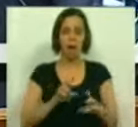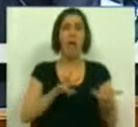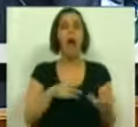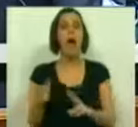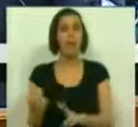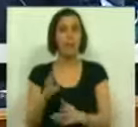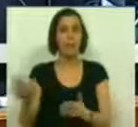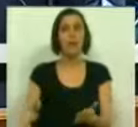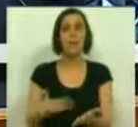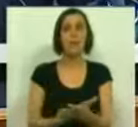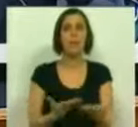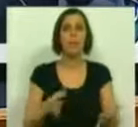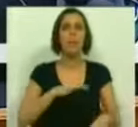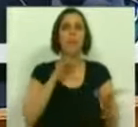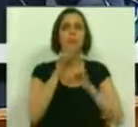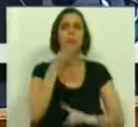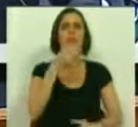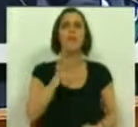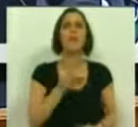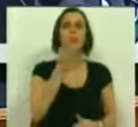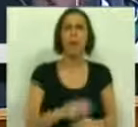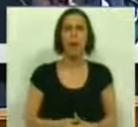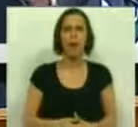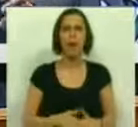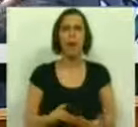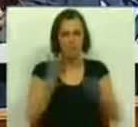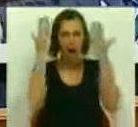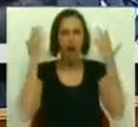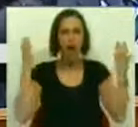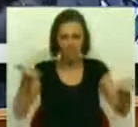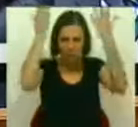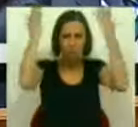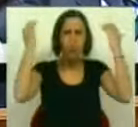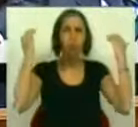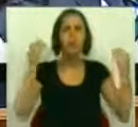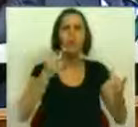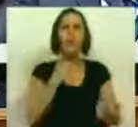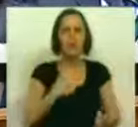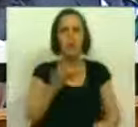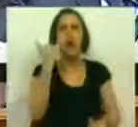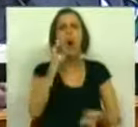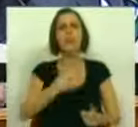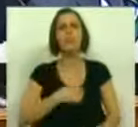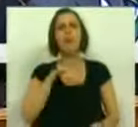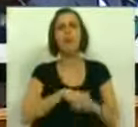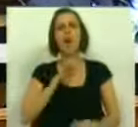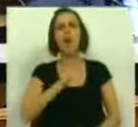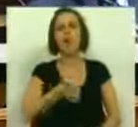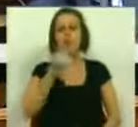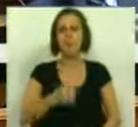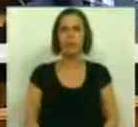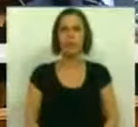às alterações apresentadas. Srs. Deputados do Partido Socialista, allons-y, vamos lá então e digam lá qual é o vosso sentido de voto.